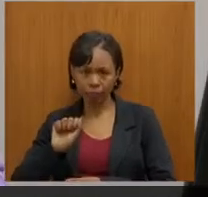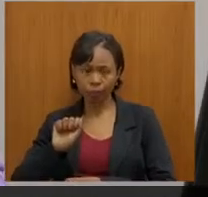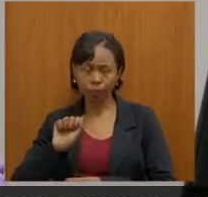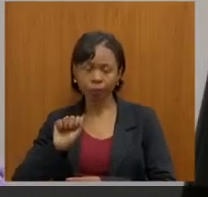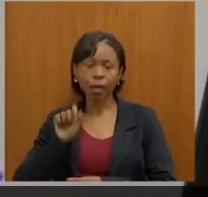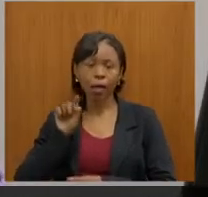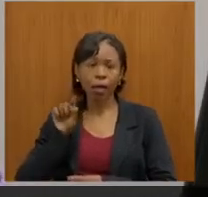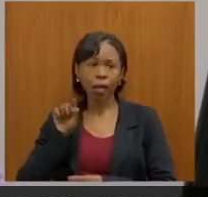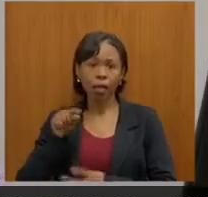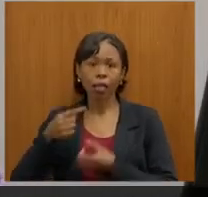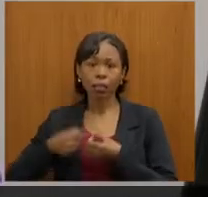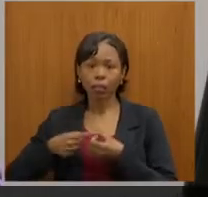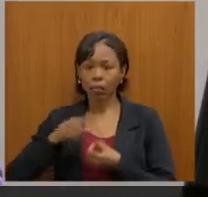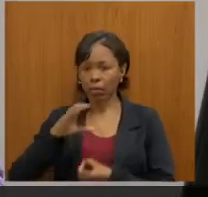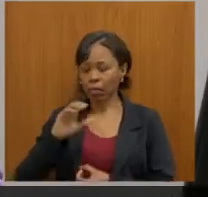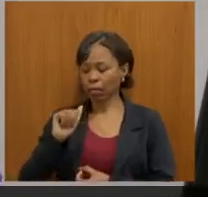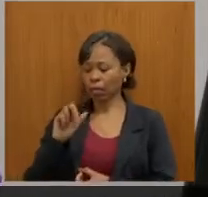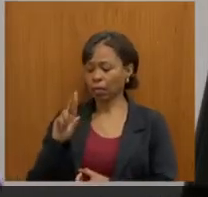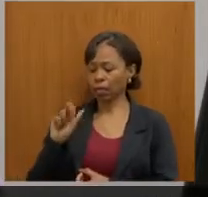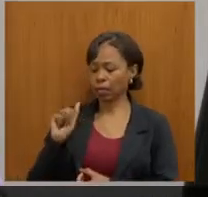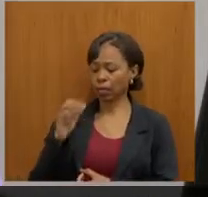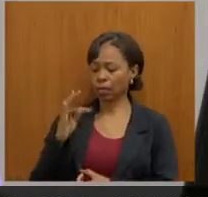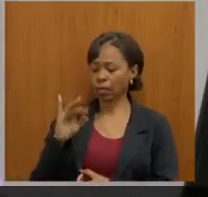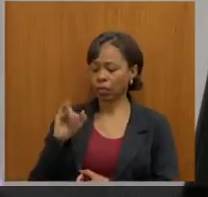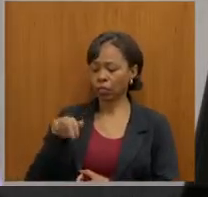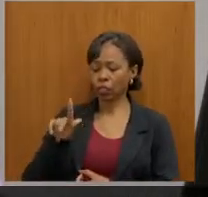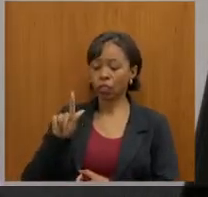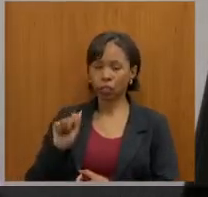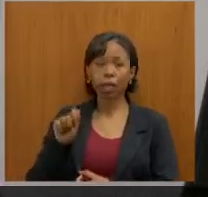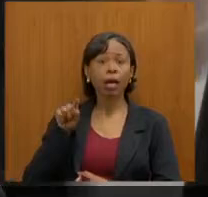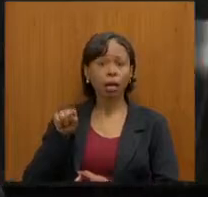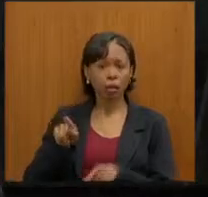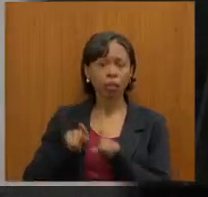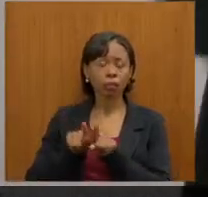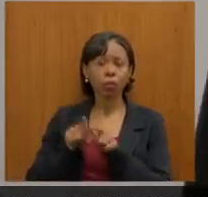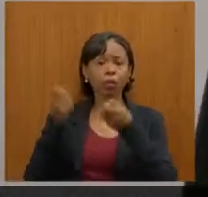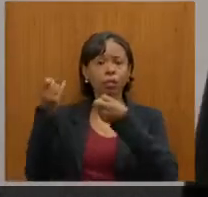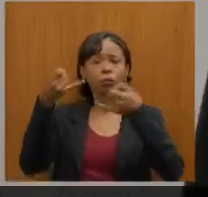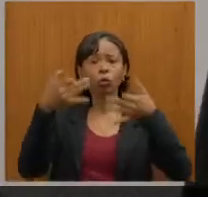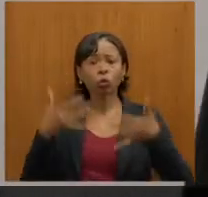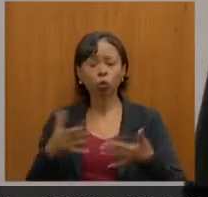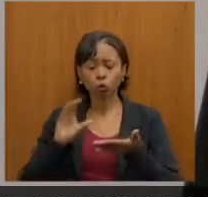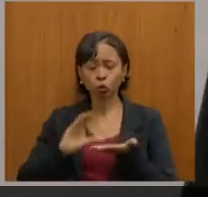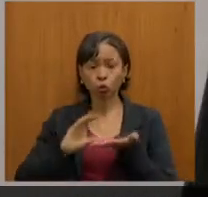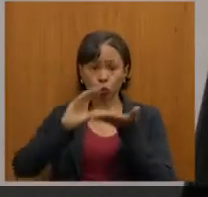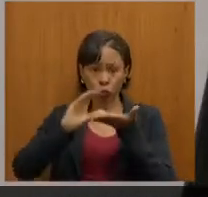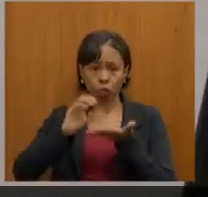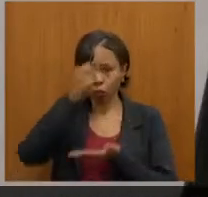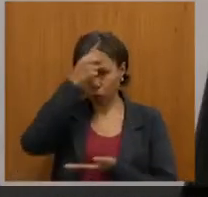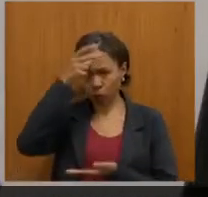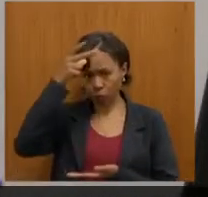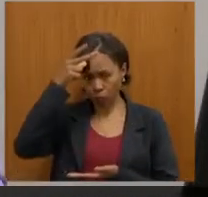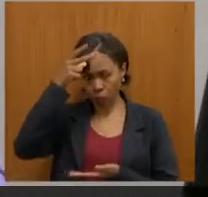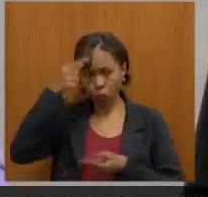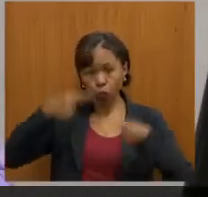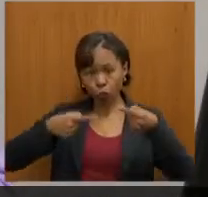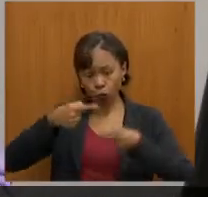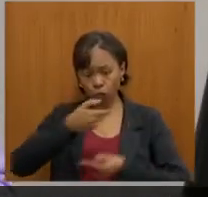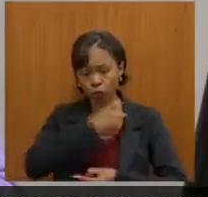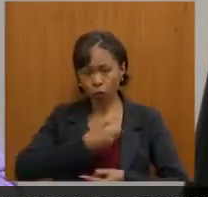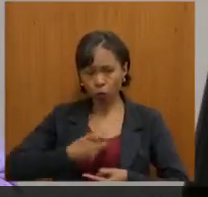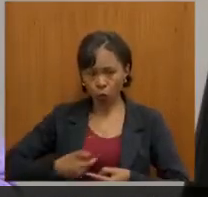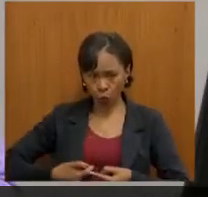ela do município de Caratinga ela também falou da questão dos conselhos municipais de políticas para as mulheres